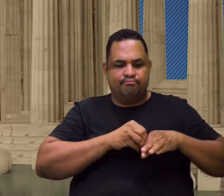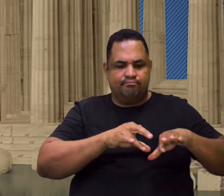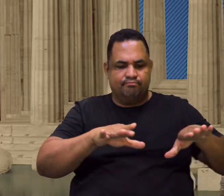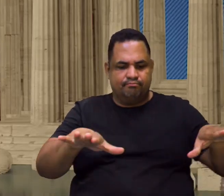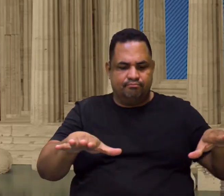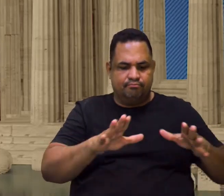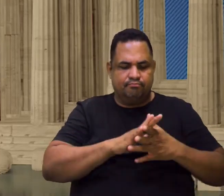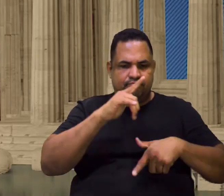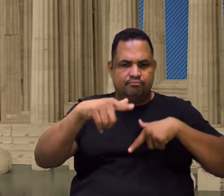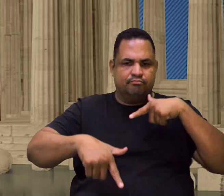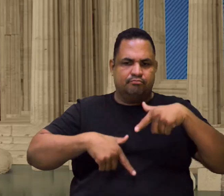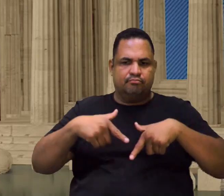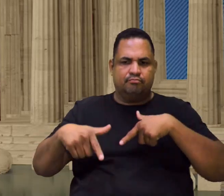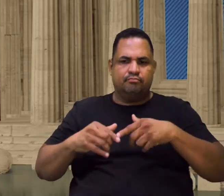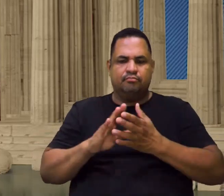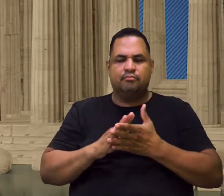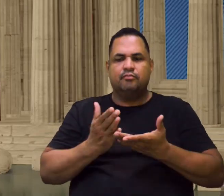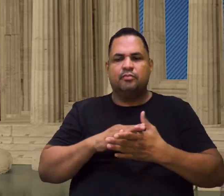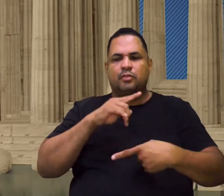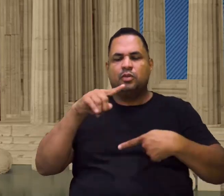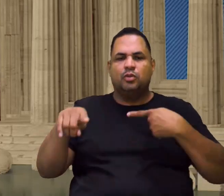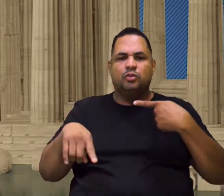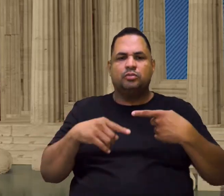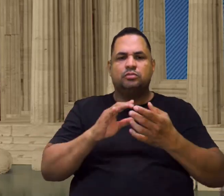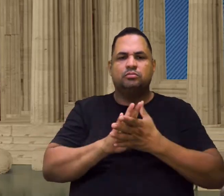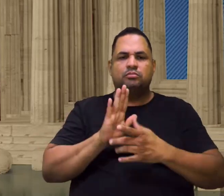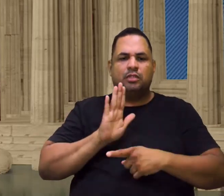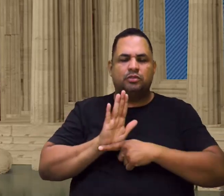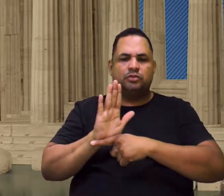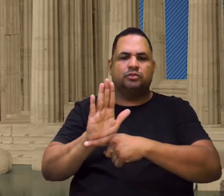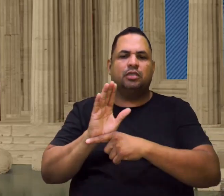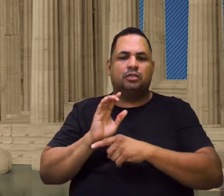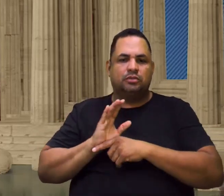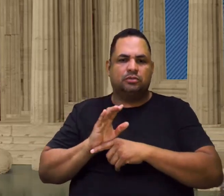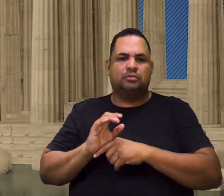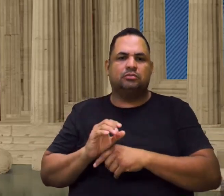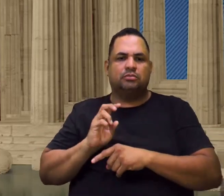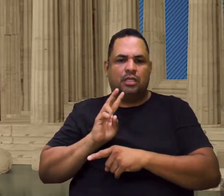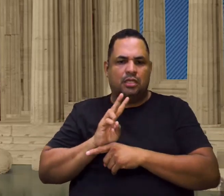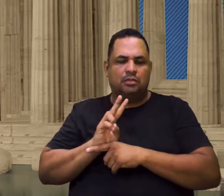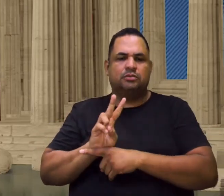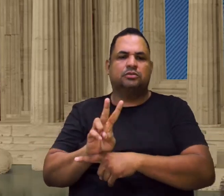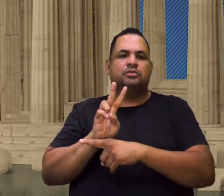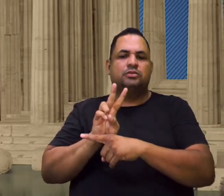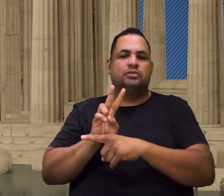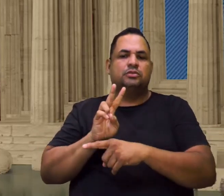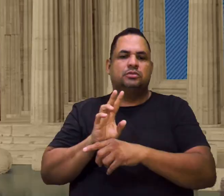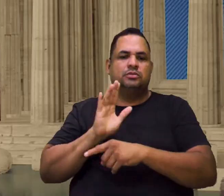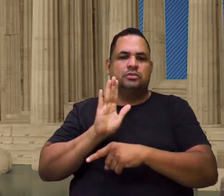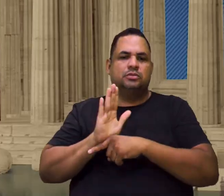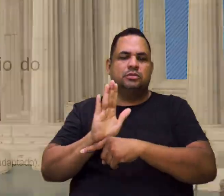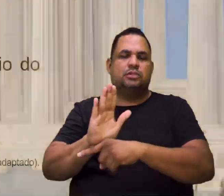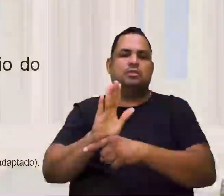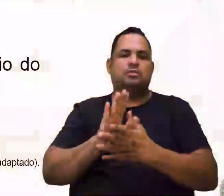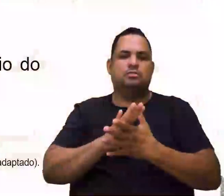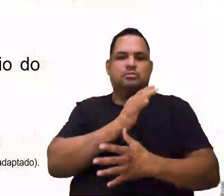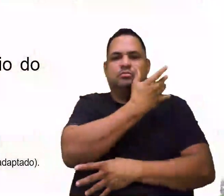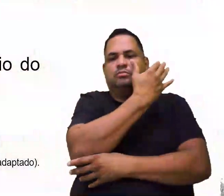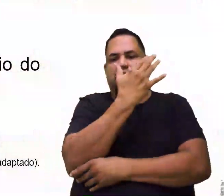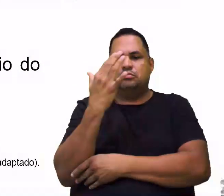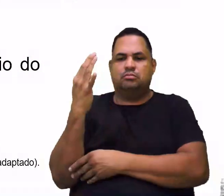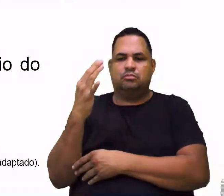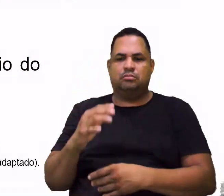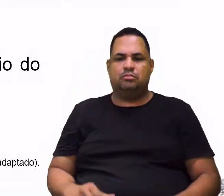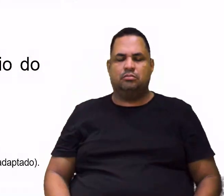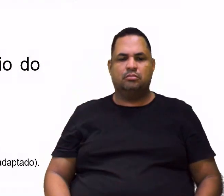tarefas em prol, né, de favor do meio ambiente. Porque vai te favorecer também, ok? Continuando, olha lá.